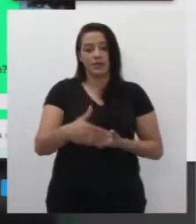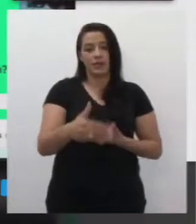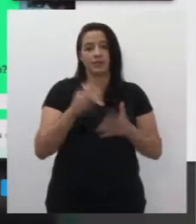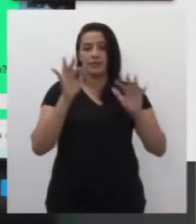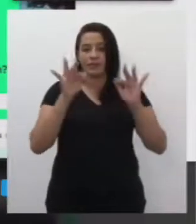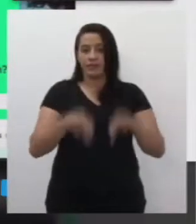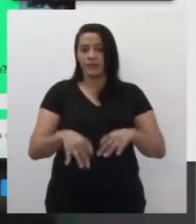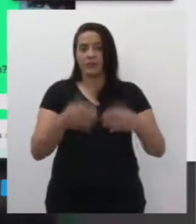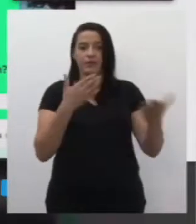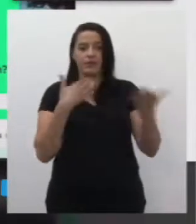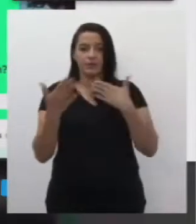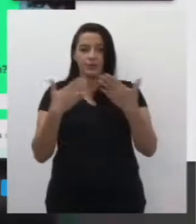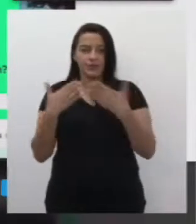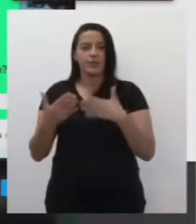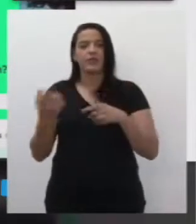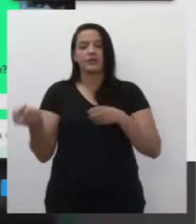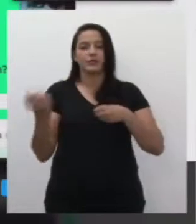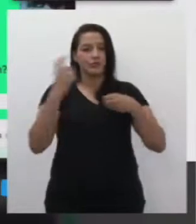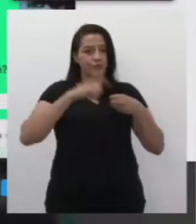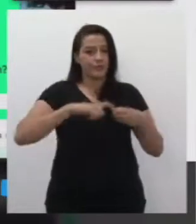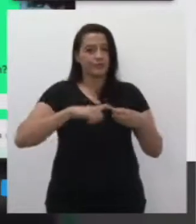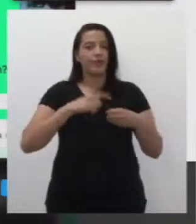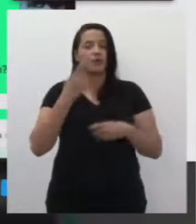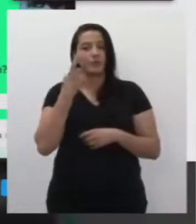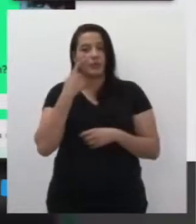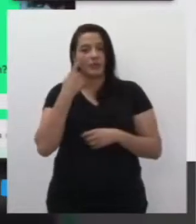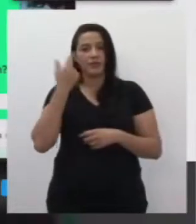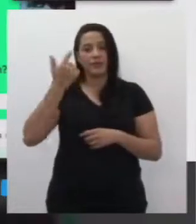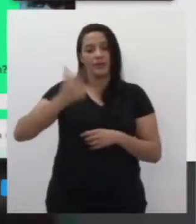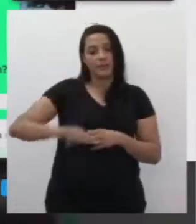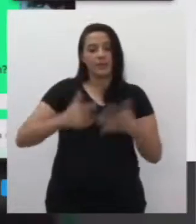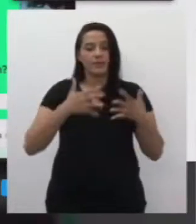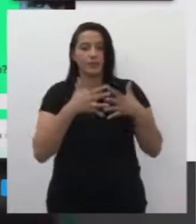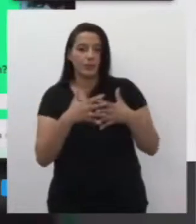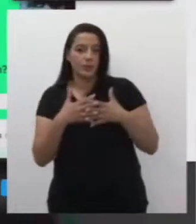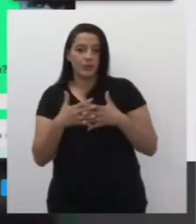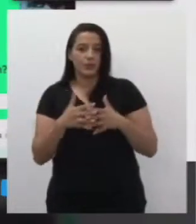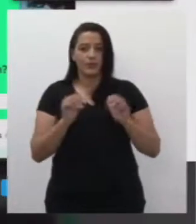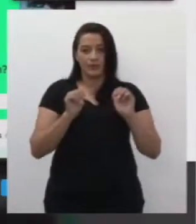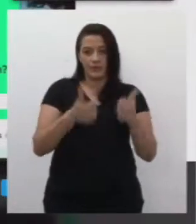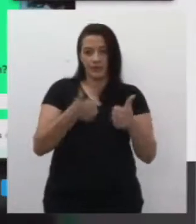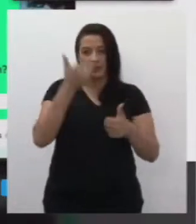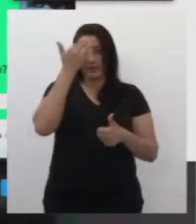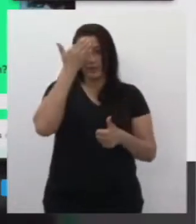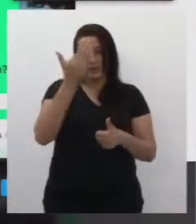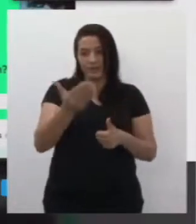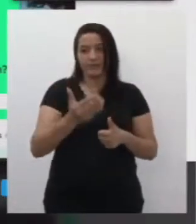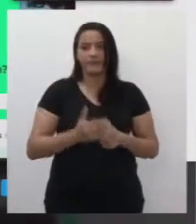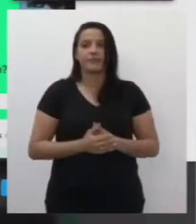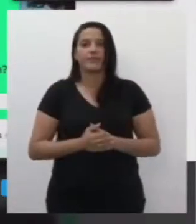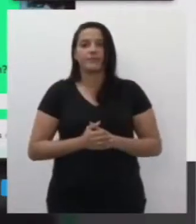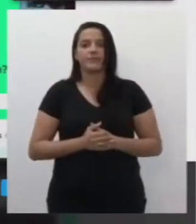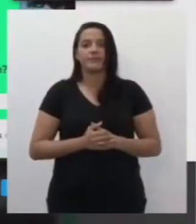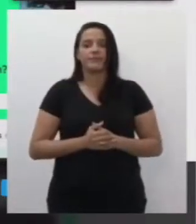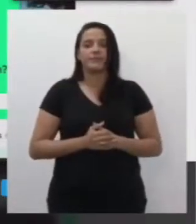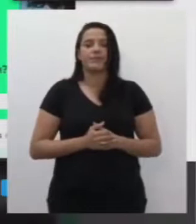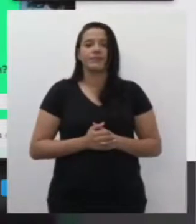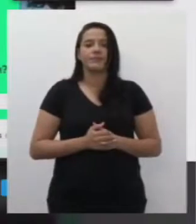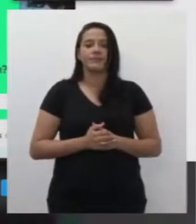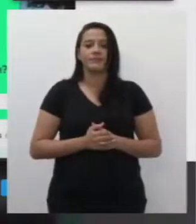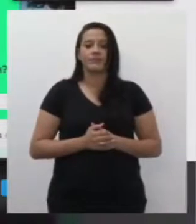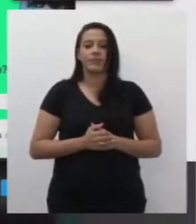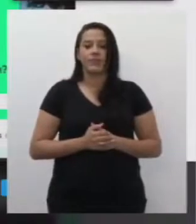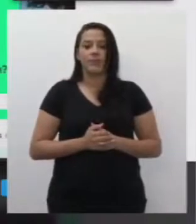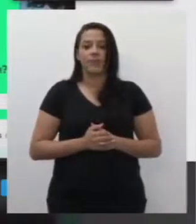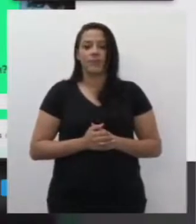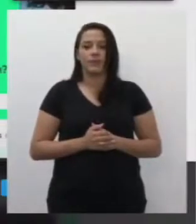da conversa aqui, a gente retoma e vê se tem mais alguma dúvida, tá bom? Muito obrigada, Júlia. E a